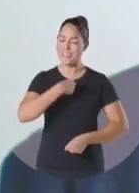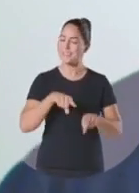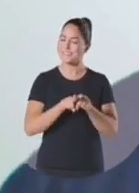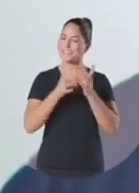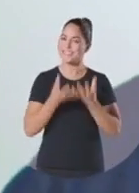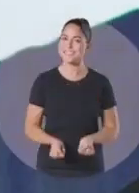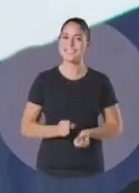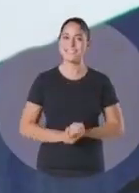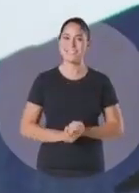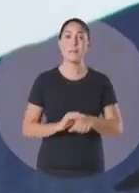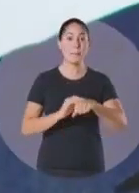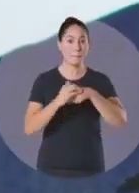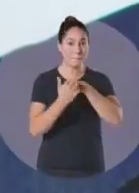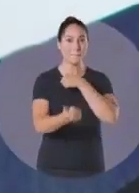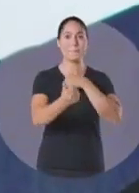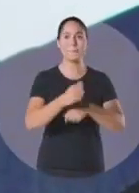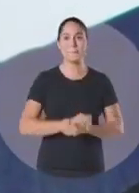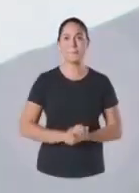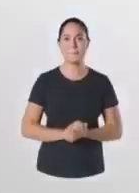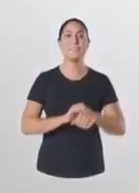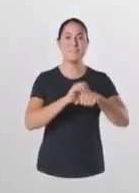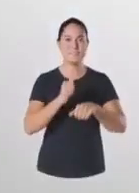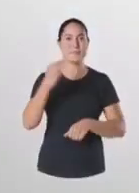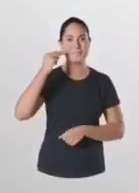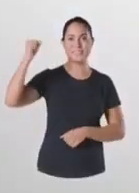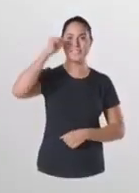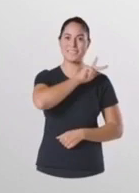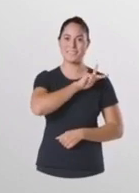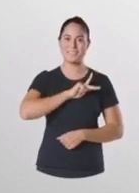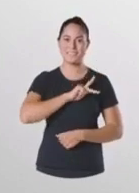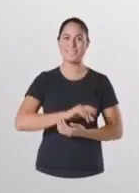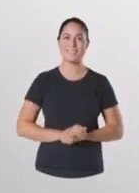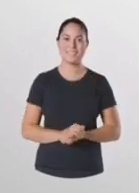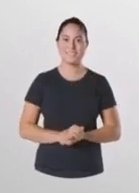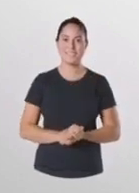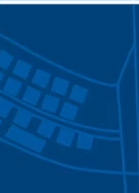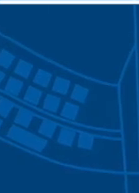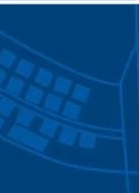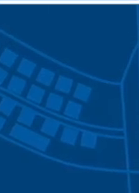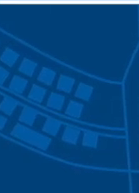topar, eu topo. É só me chamar. Chama o Meirelles presidente.